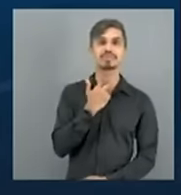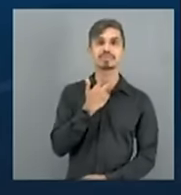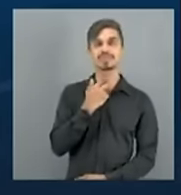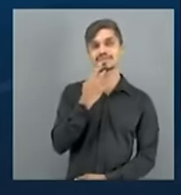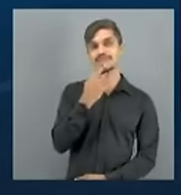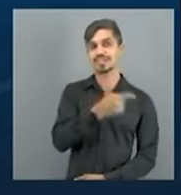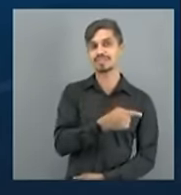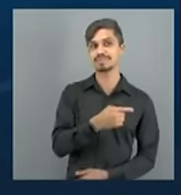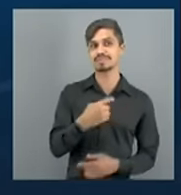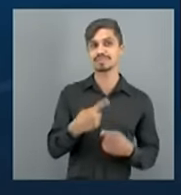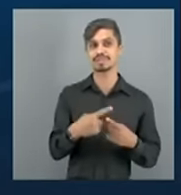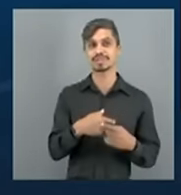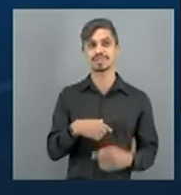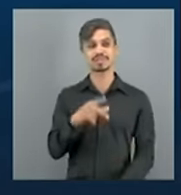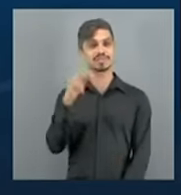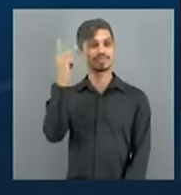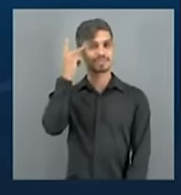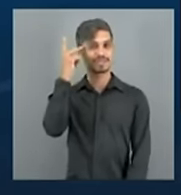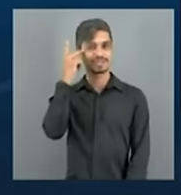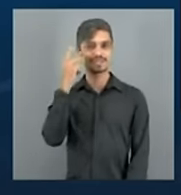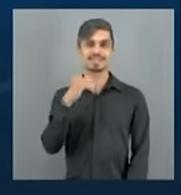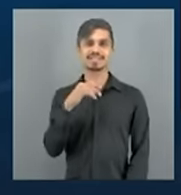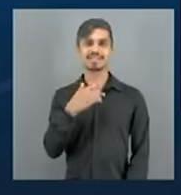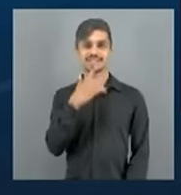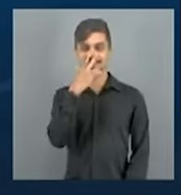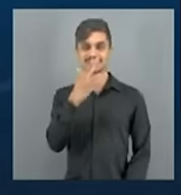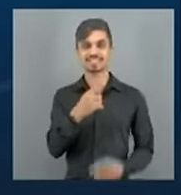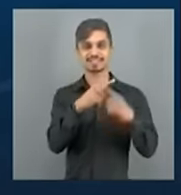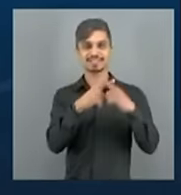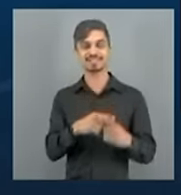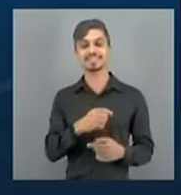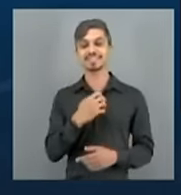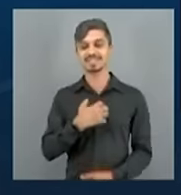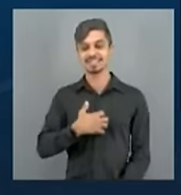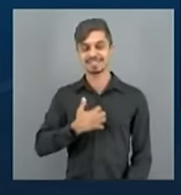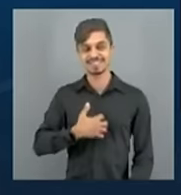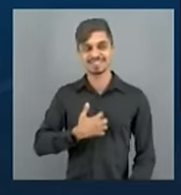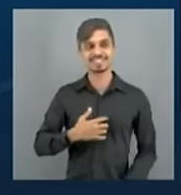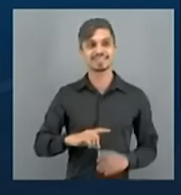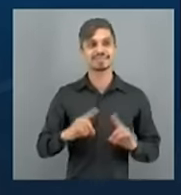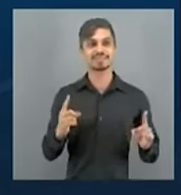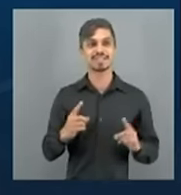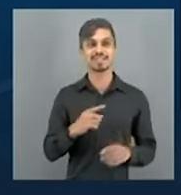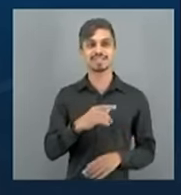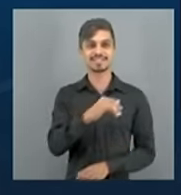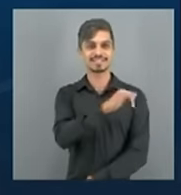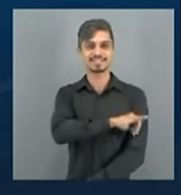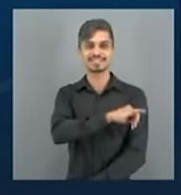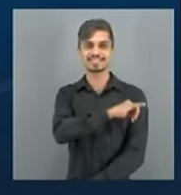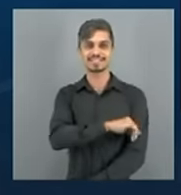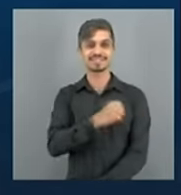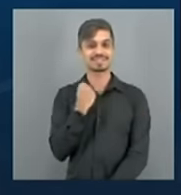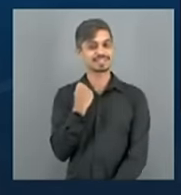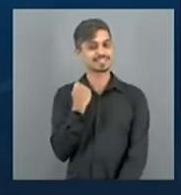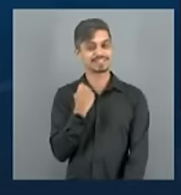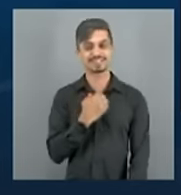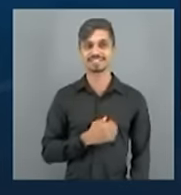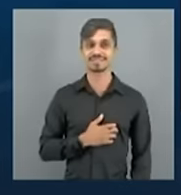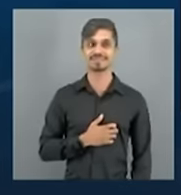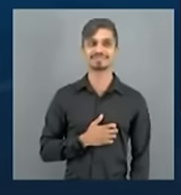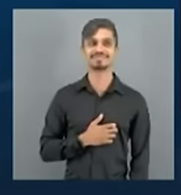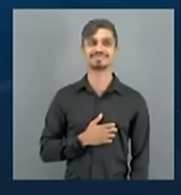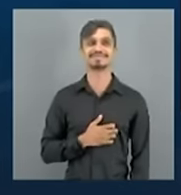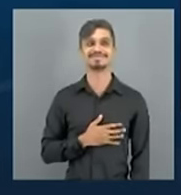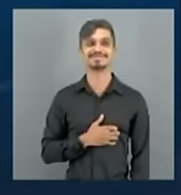Rio, porque a gente é, eu sou paulista e Rio a gente não dá muito certo. Mas no Rio de Janeiro é terrível isso aí. Então,